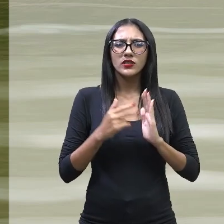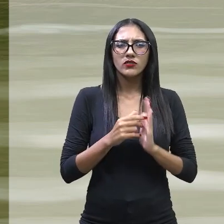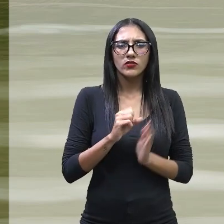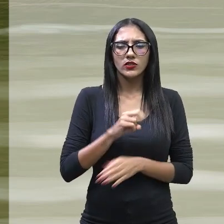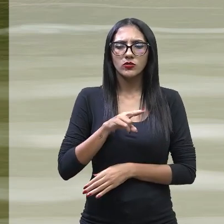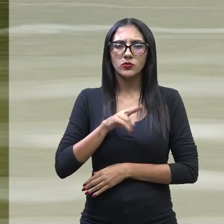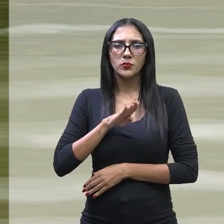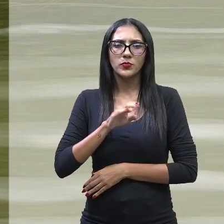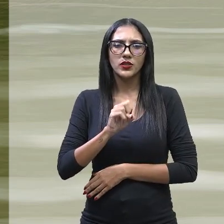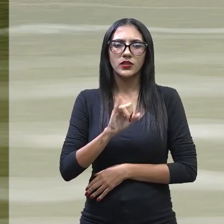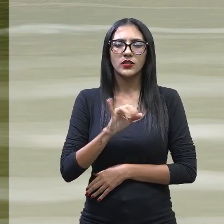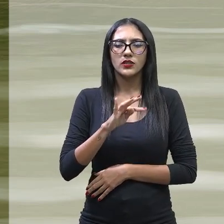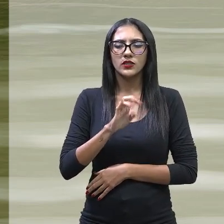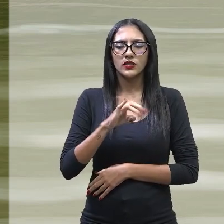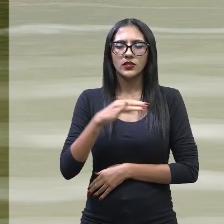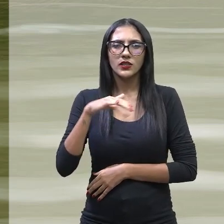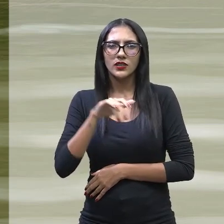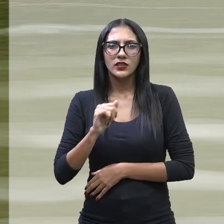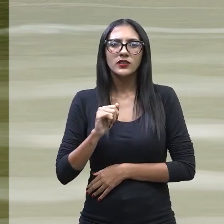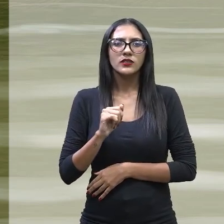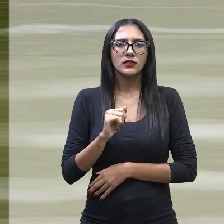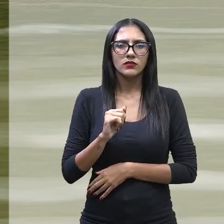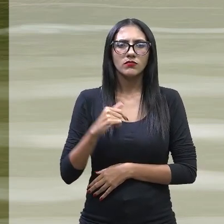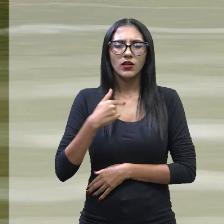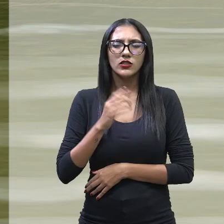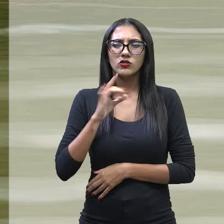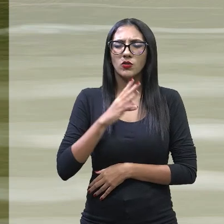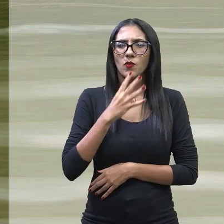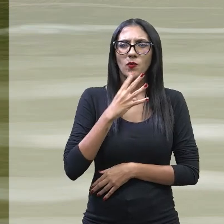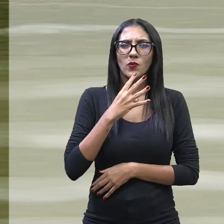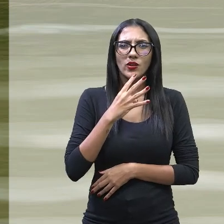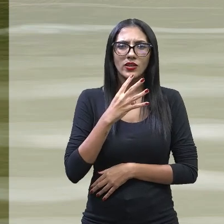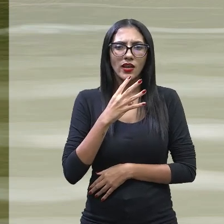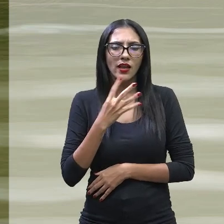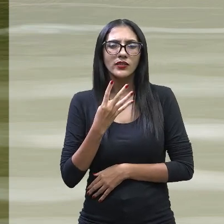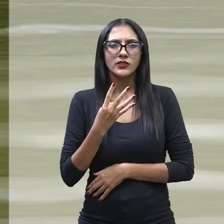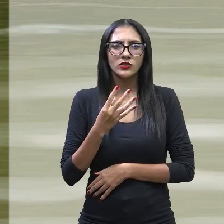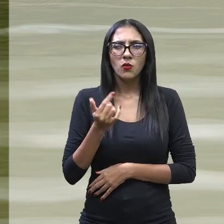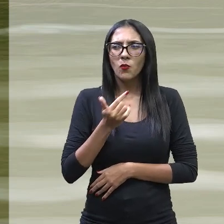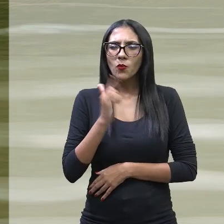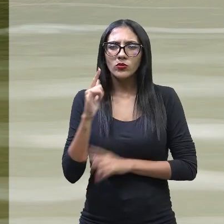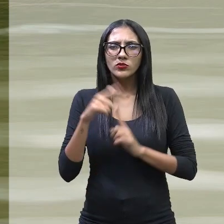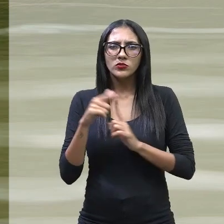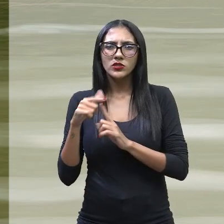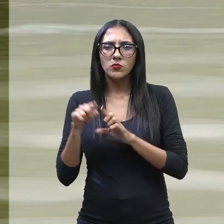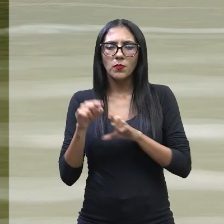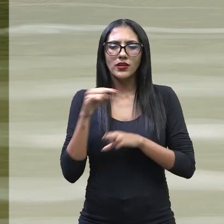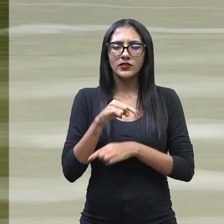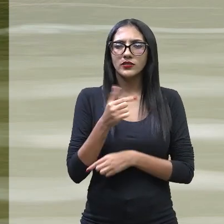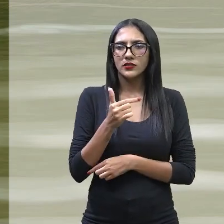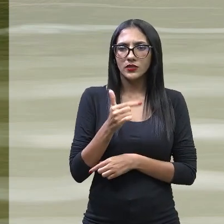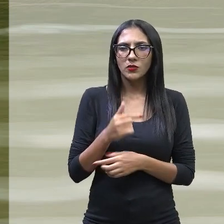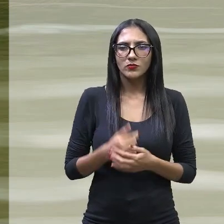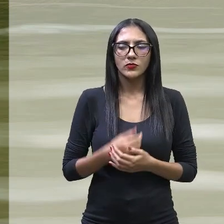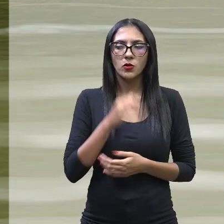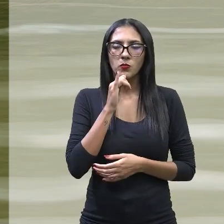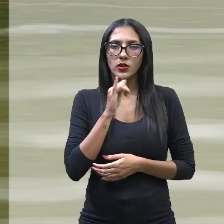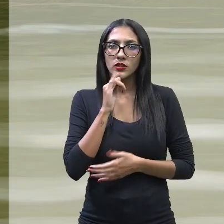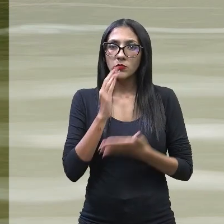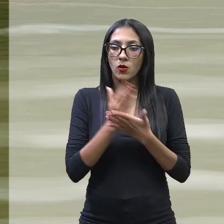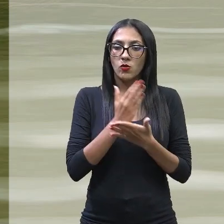Não é? A gente só conhece aqui mesmo a outra pesca, a gente não sabe o que é uma pesca de subsistência. Em algumas famílias, com certeza,